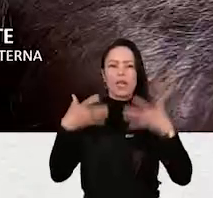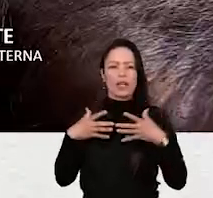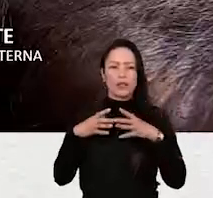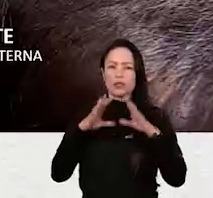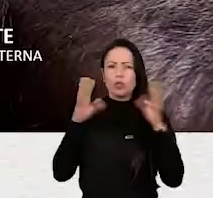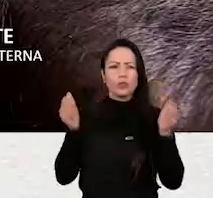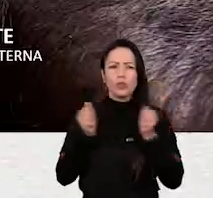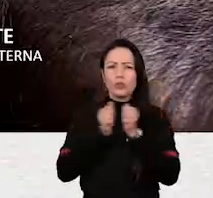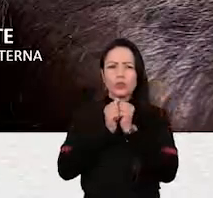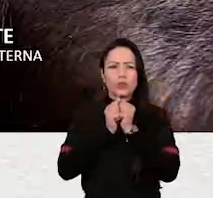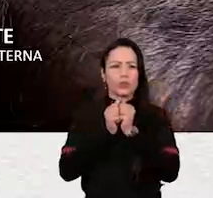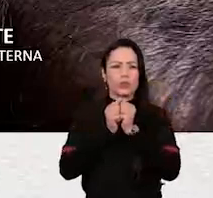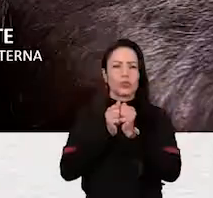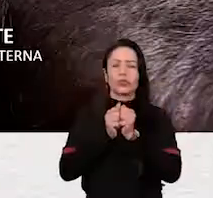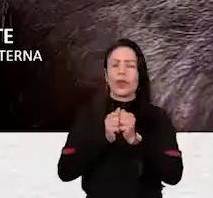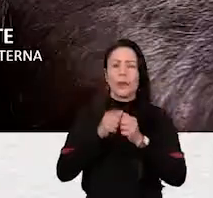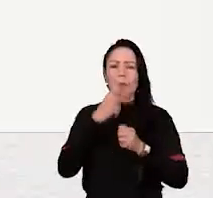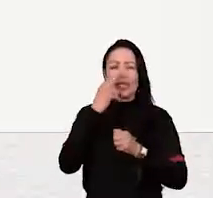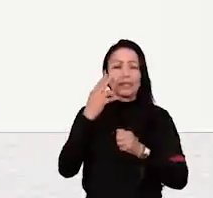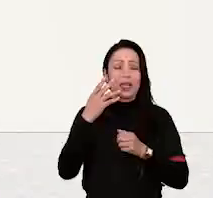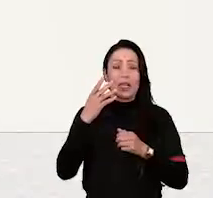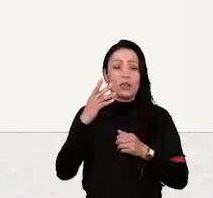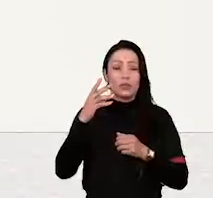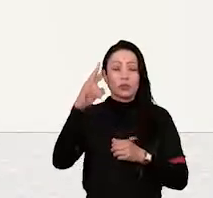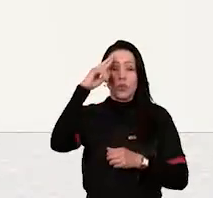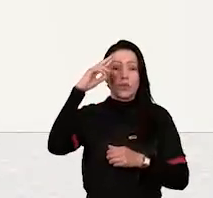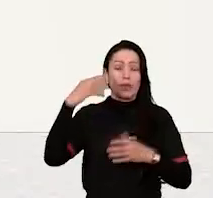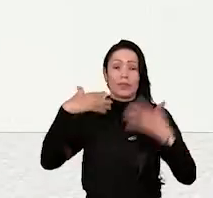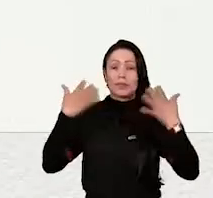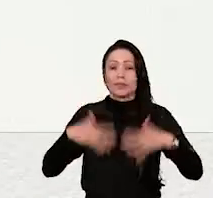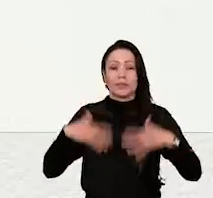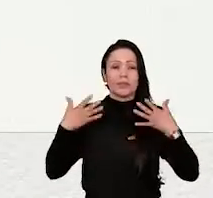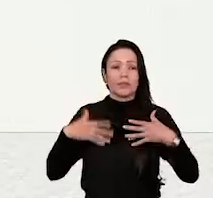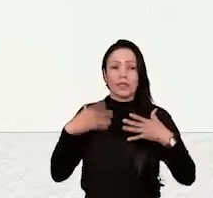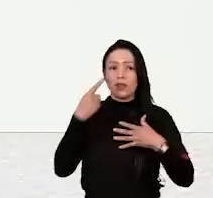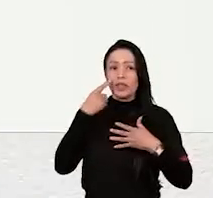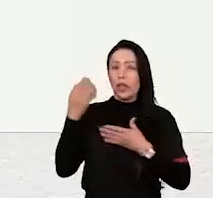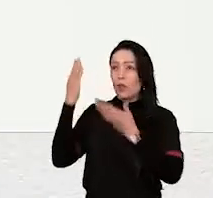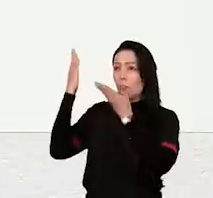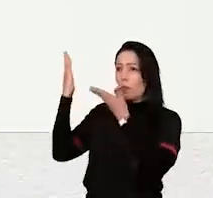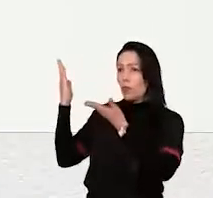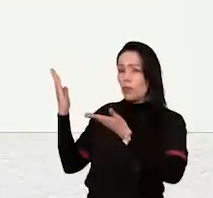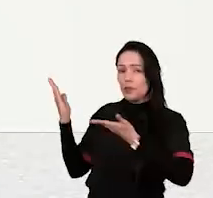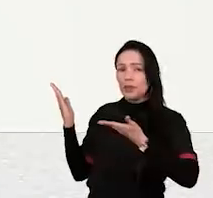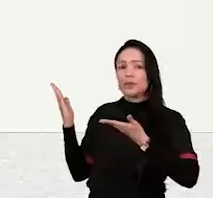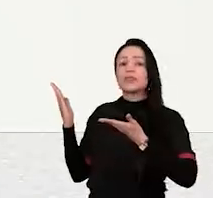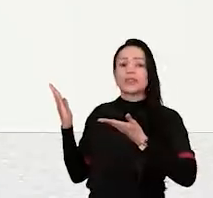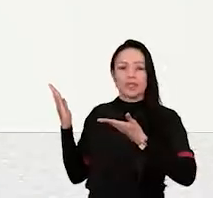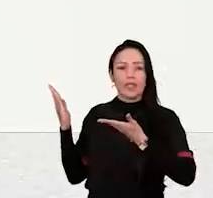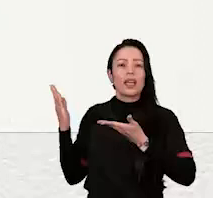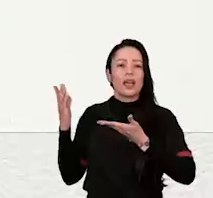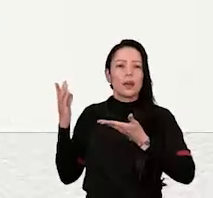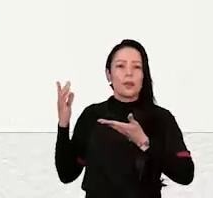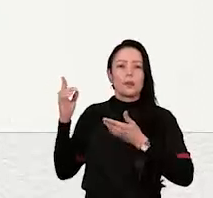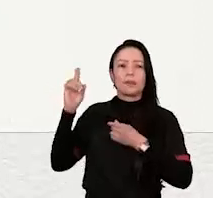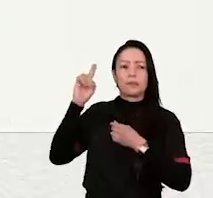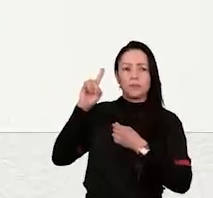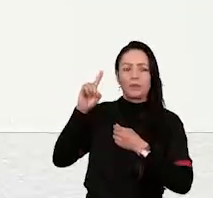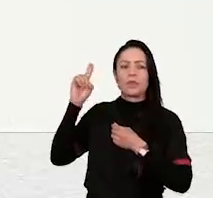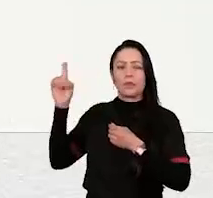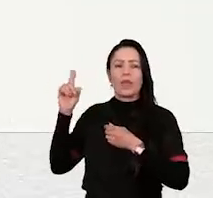pacotão, que é o pacotão do desespero, né? Quando você olha essas otites, provavelmente é uma eczematosa